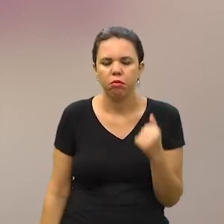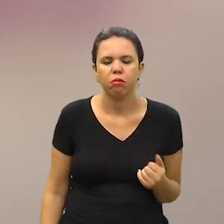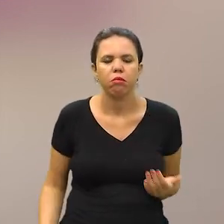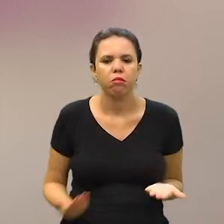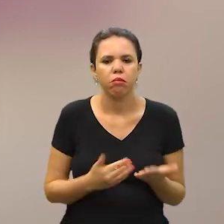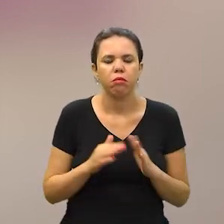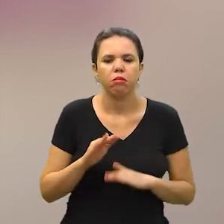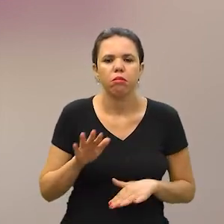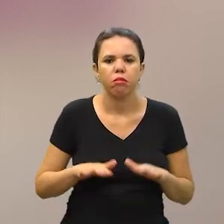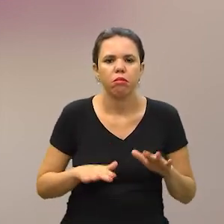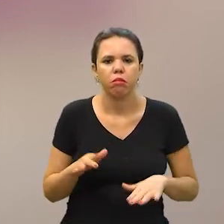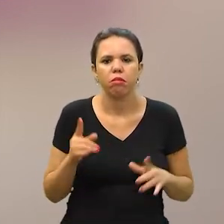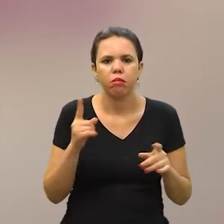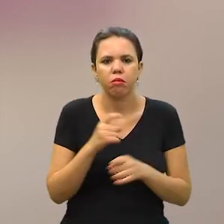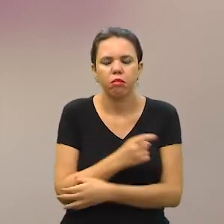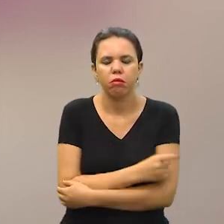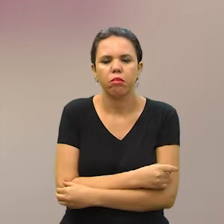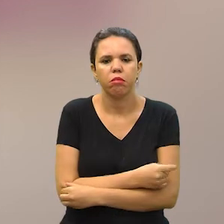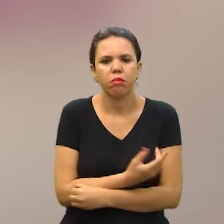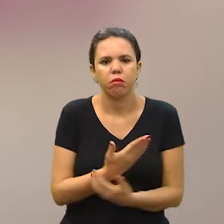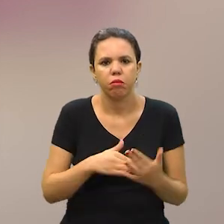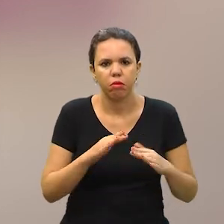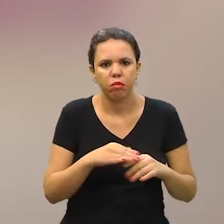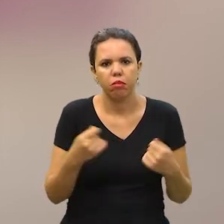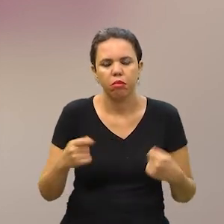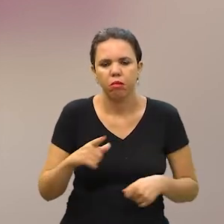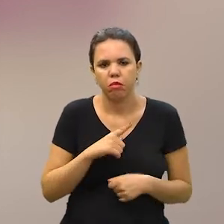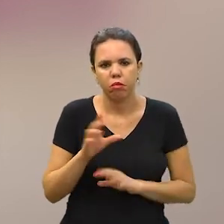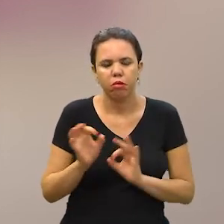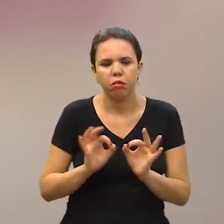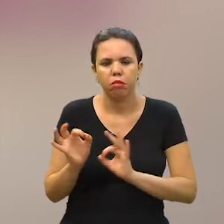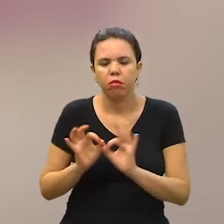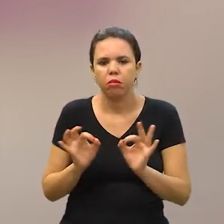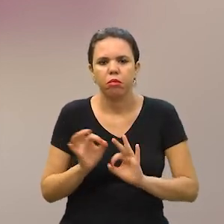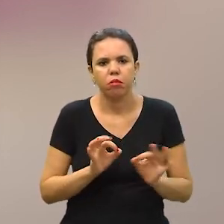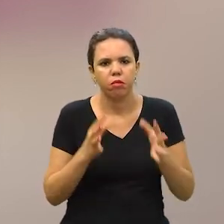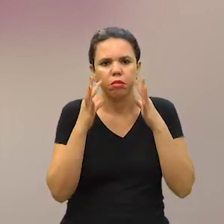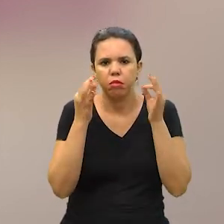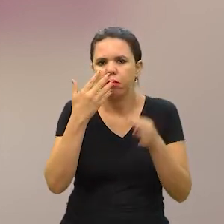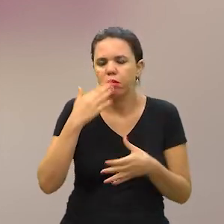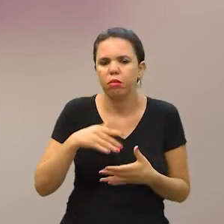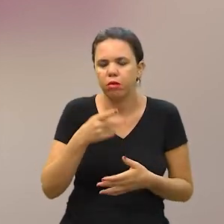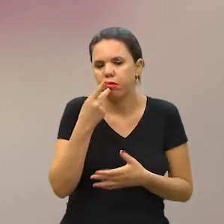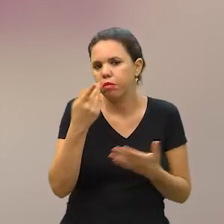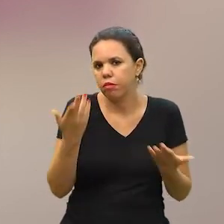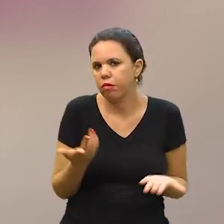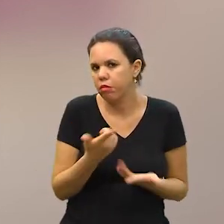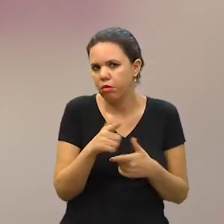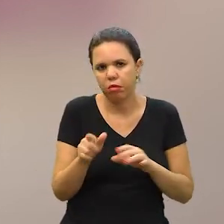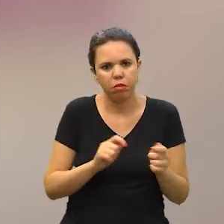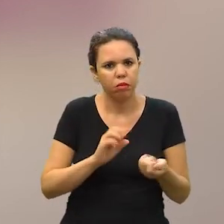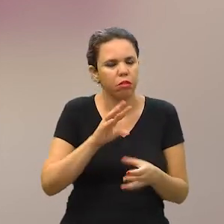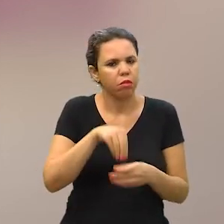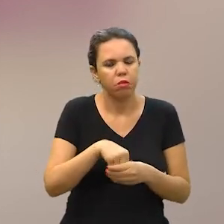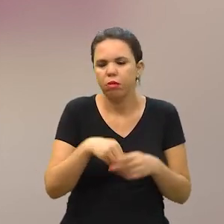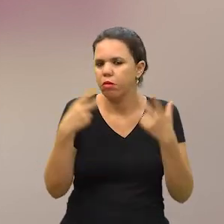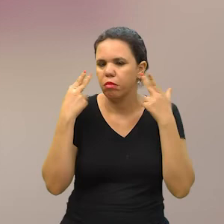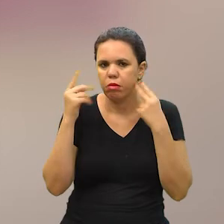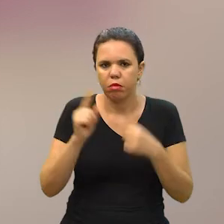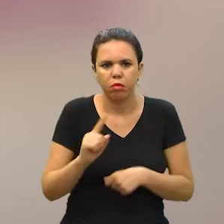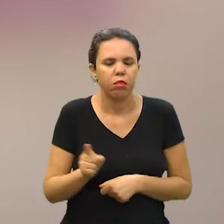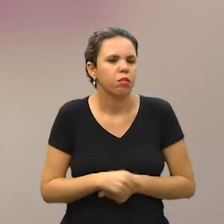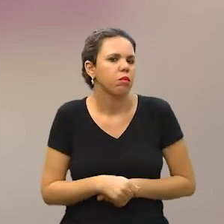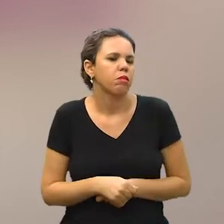que para a escola muitas vezes também é difícil, mas a escola deveria ter essa preparação de olhar para a criança e falar, não está dentro do